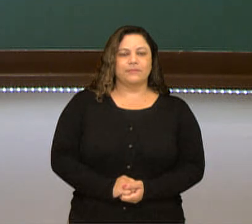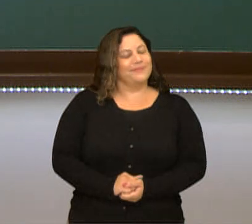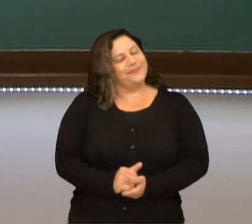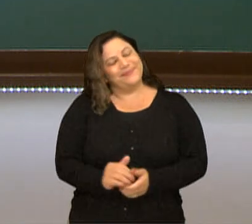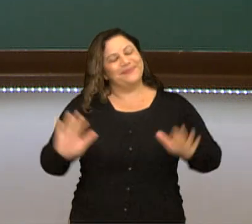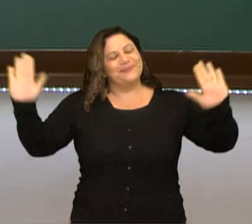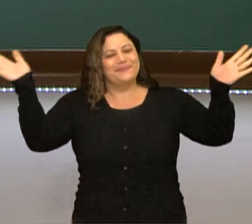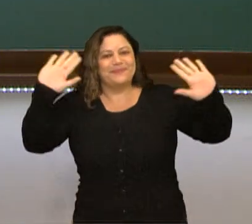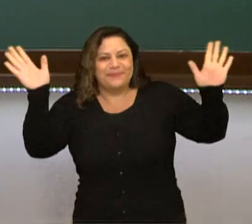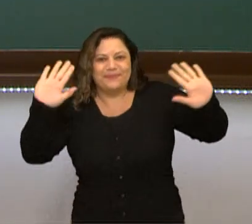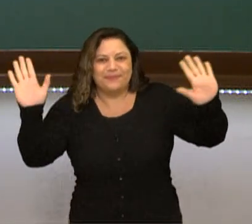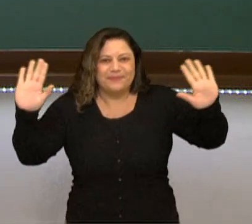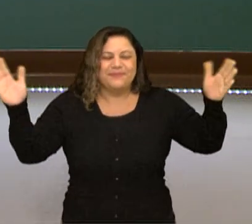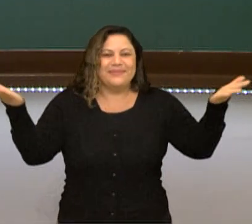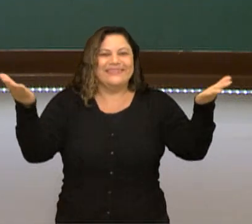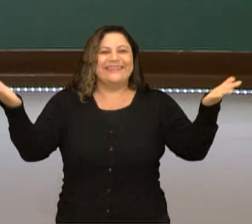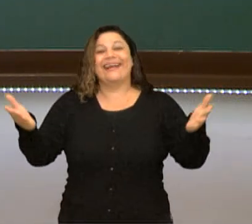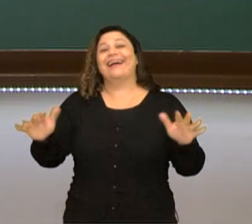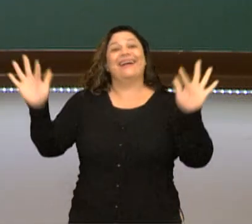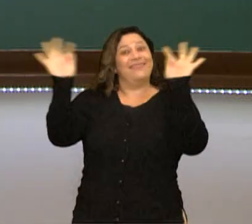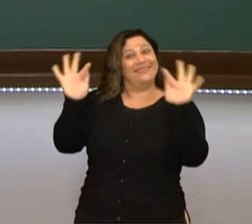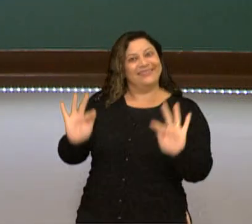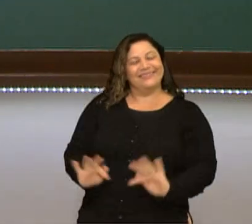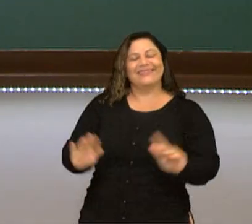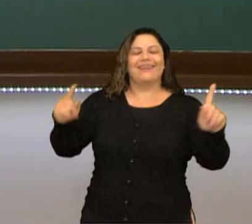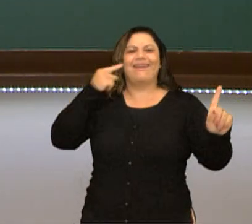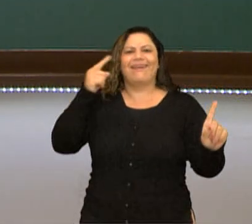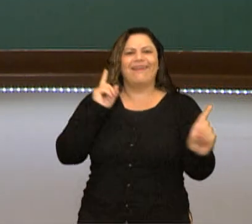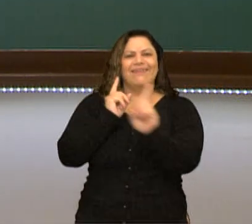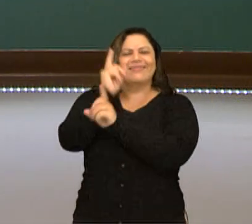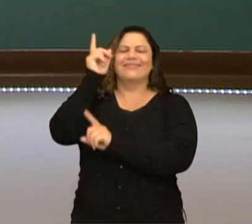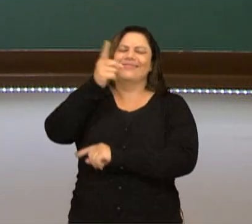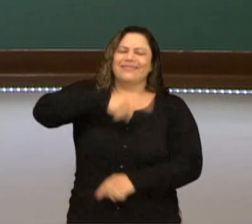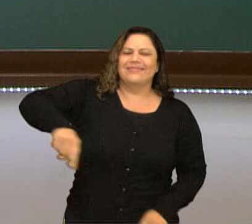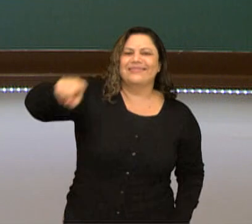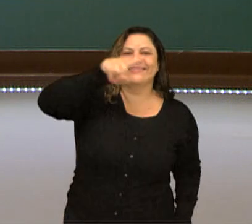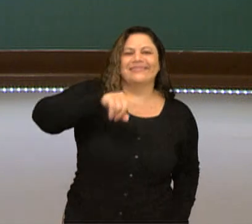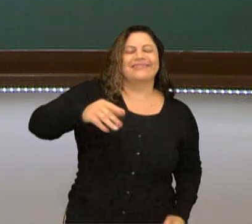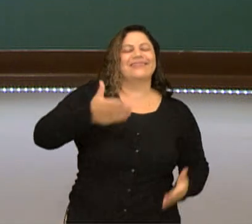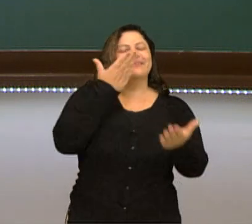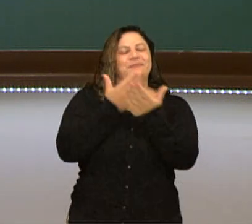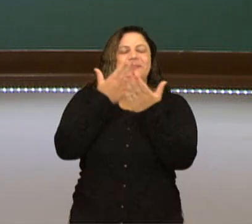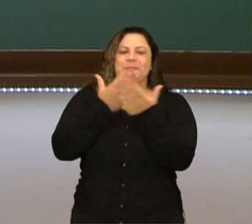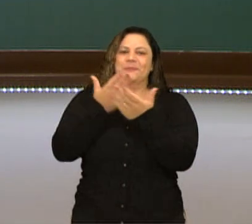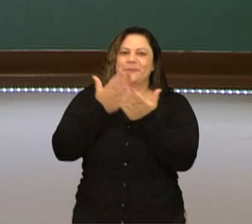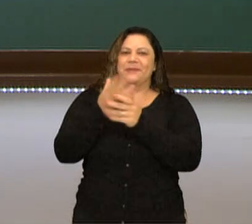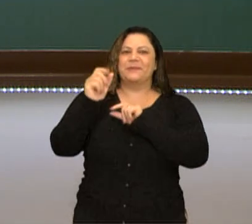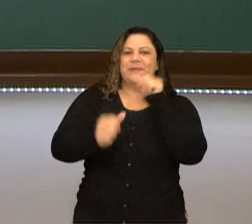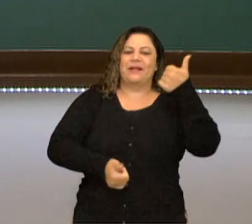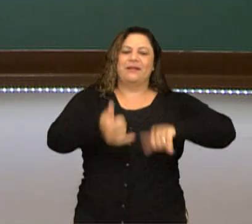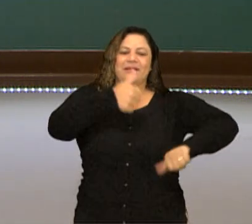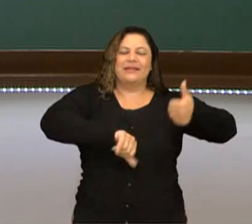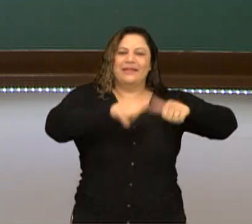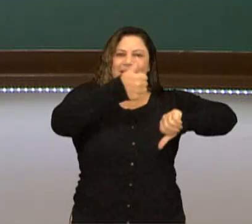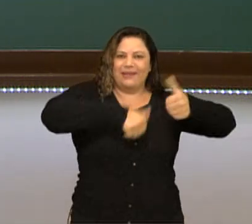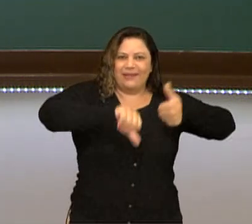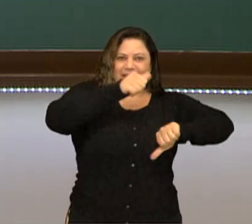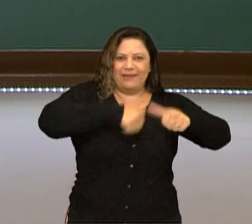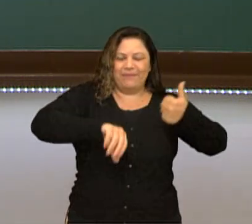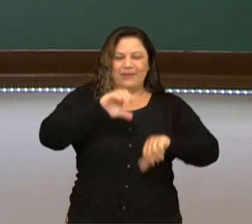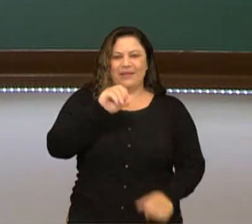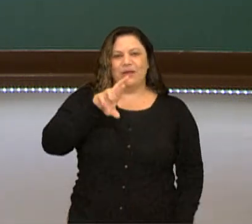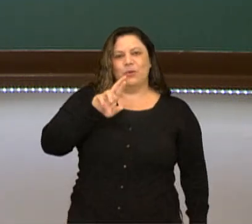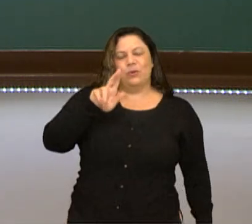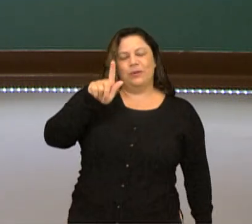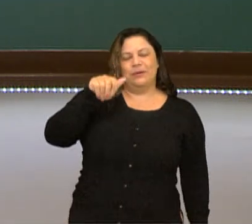Olá pessoal, que alegria tê-los aí para mais uma aula de Química e Química